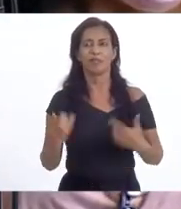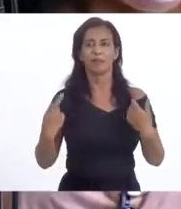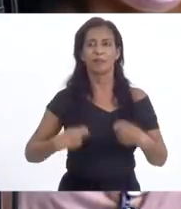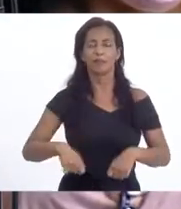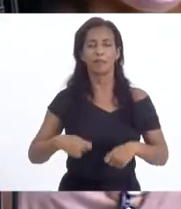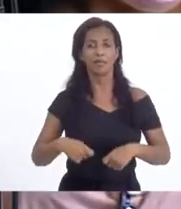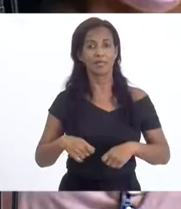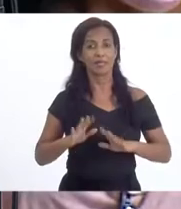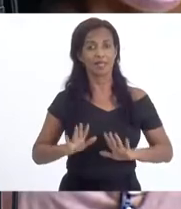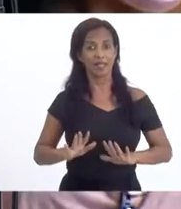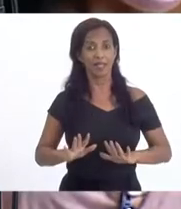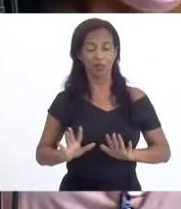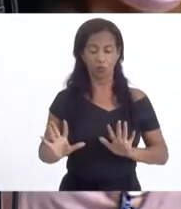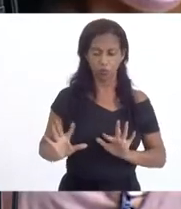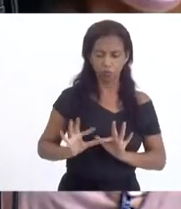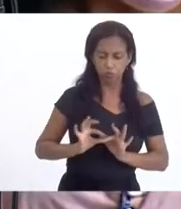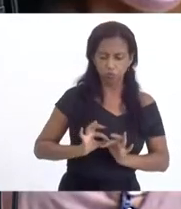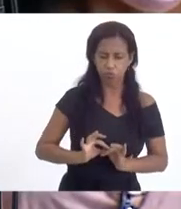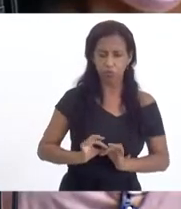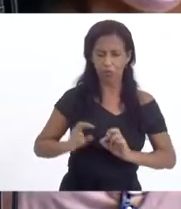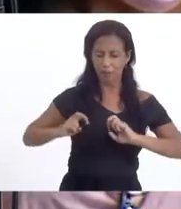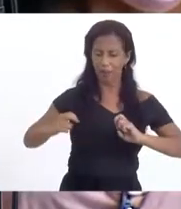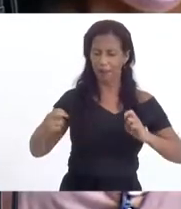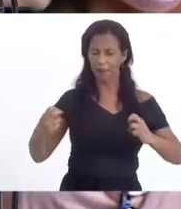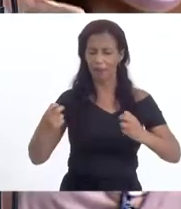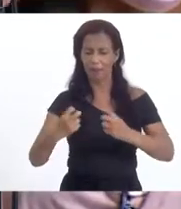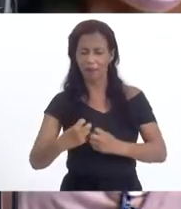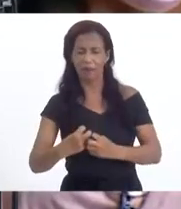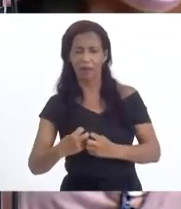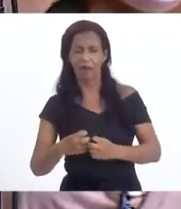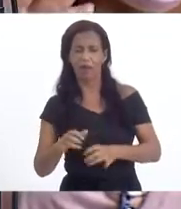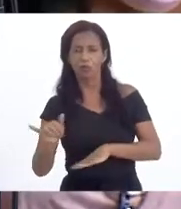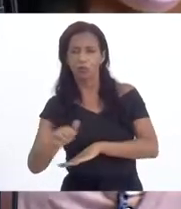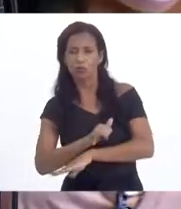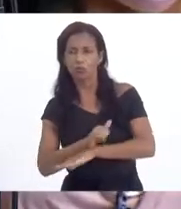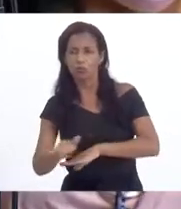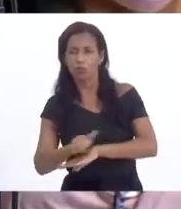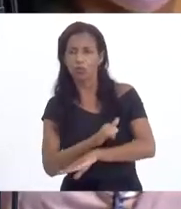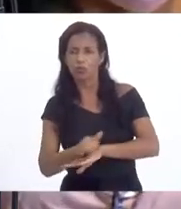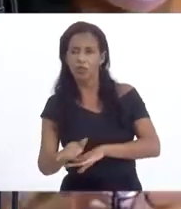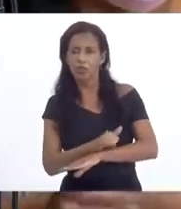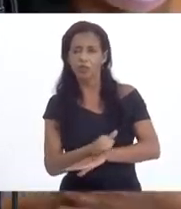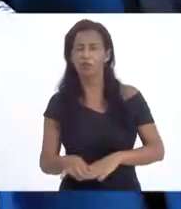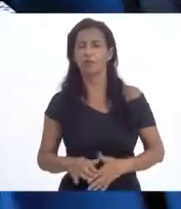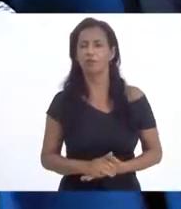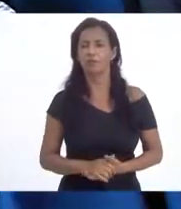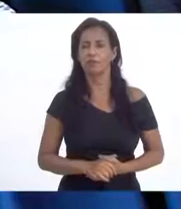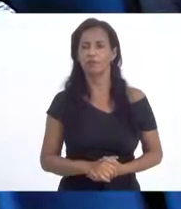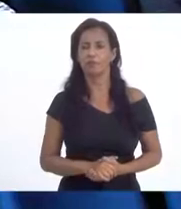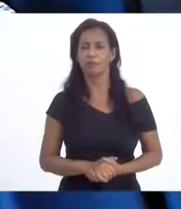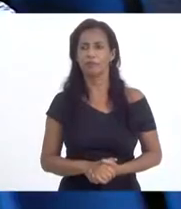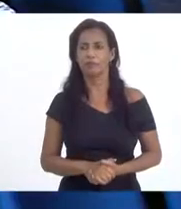essas amarras, precisamos sentar juntos e definir os planos. E aí,